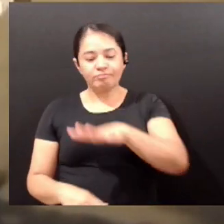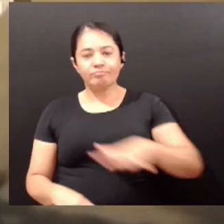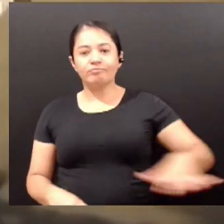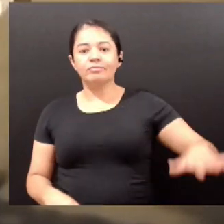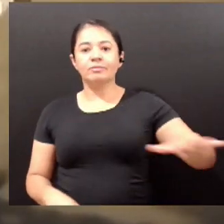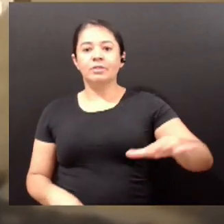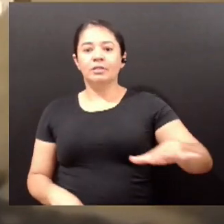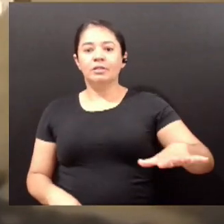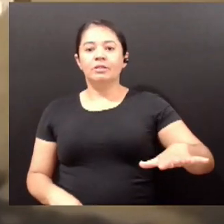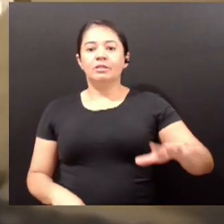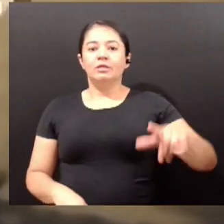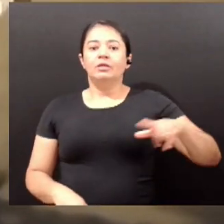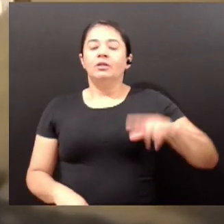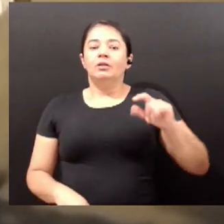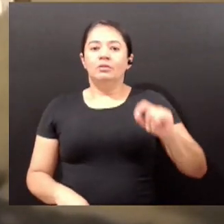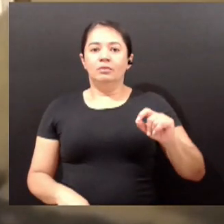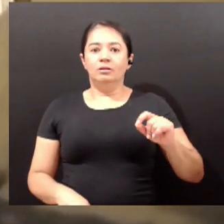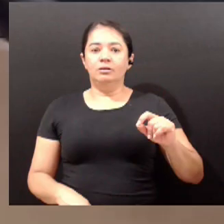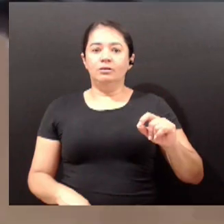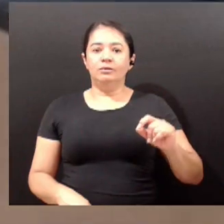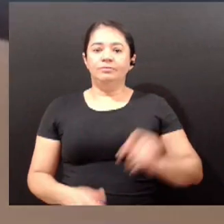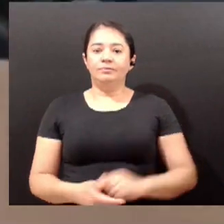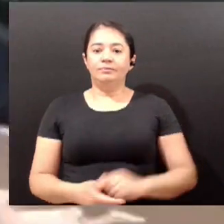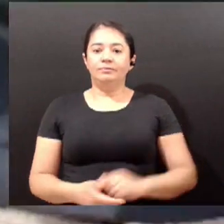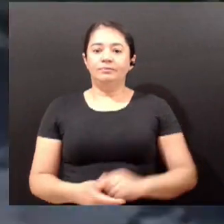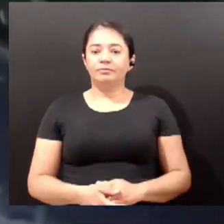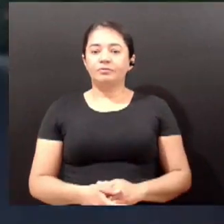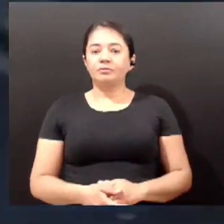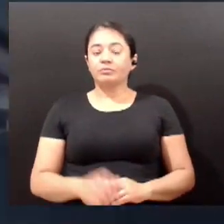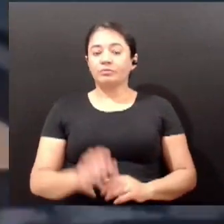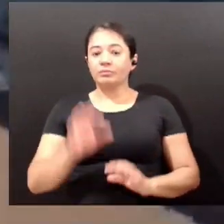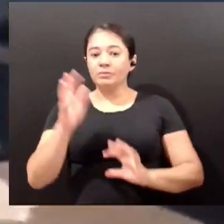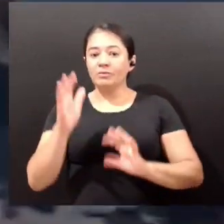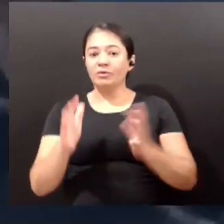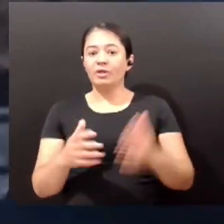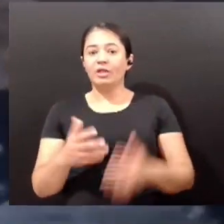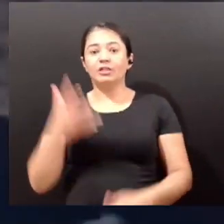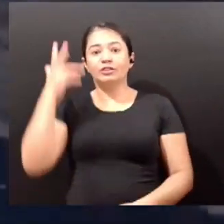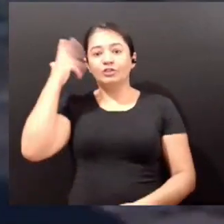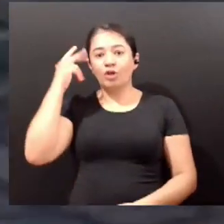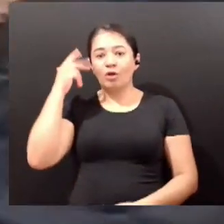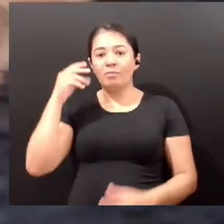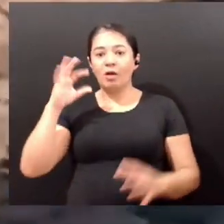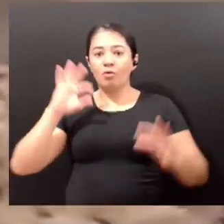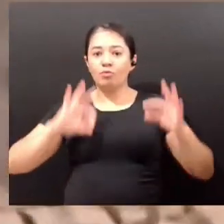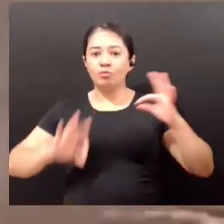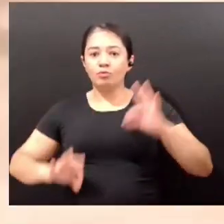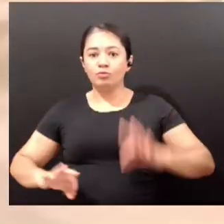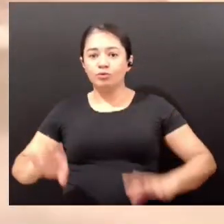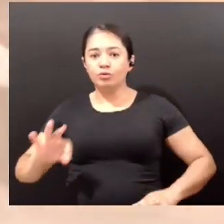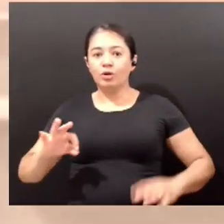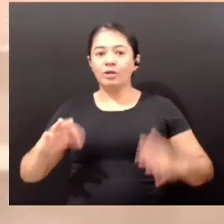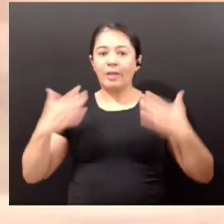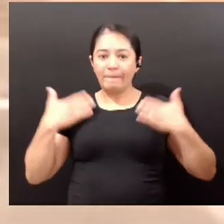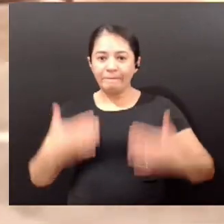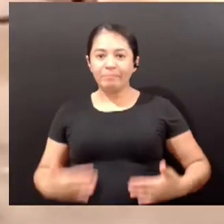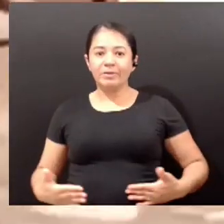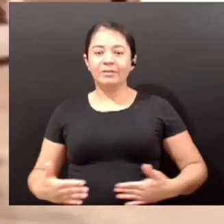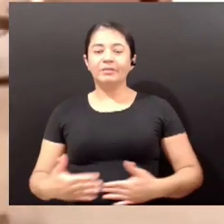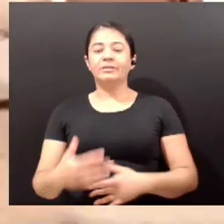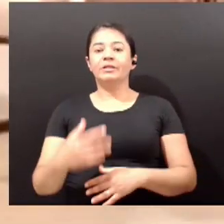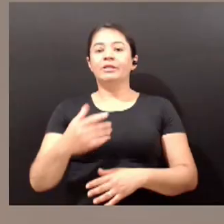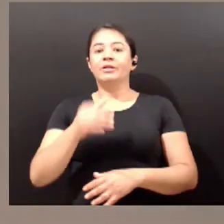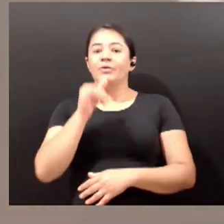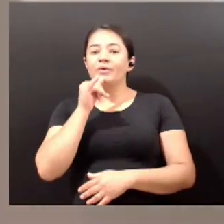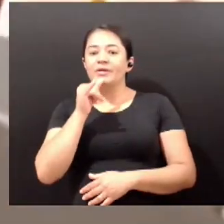existe ocorrência relativamente comum de onça parda. Tá? Por exemplo, Americana, que é uma das